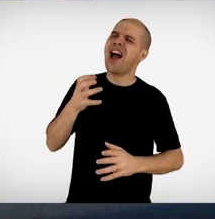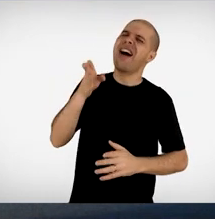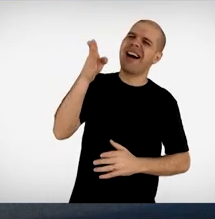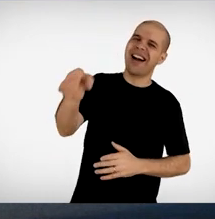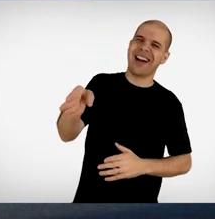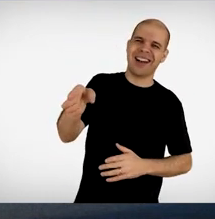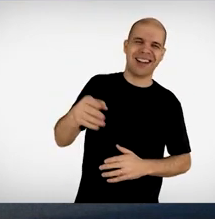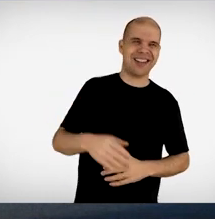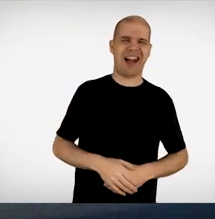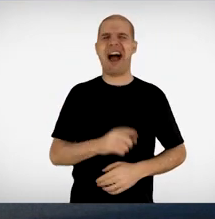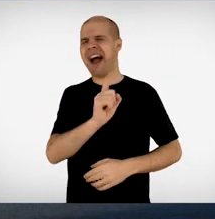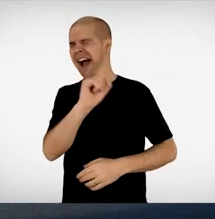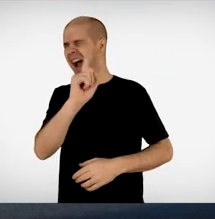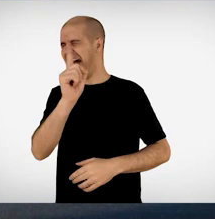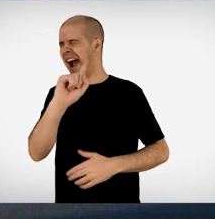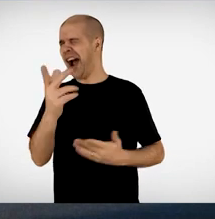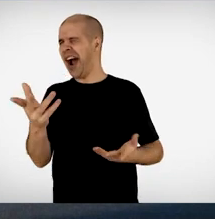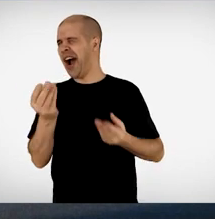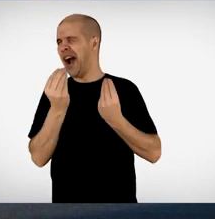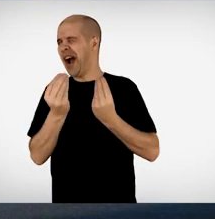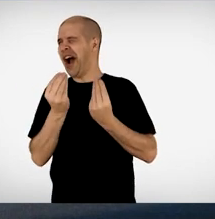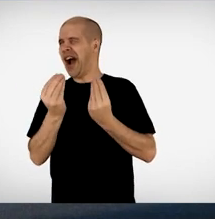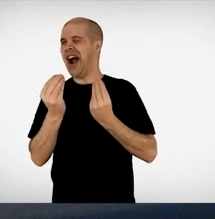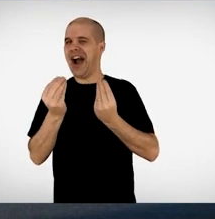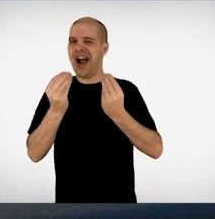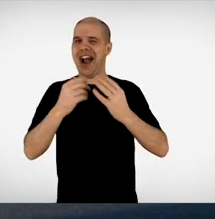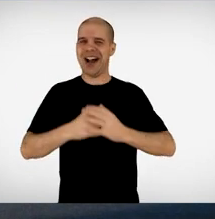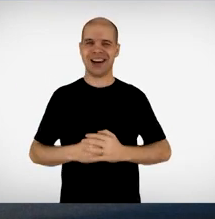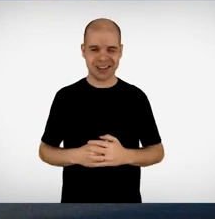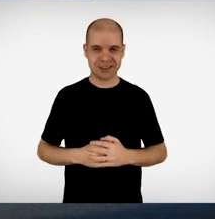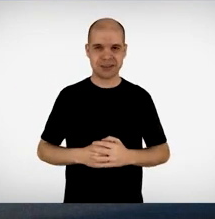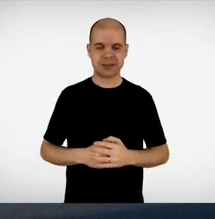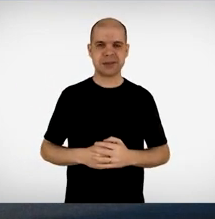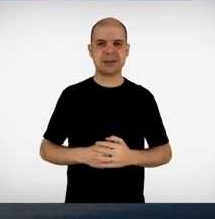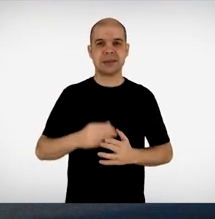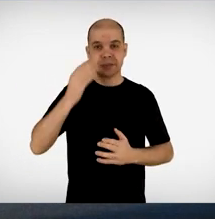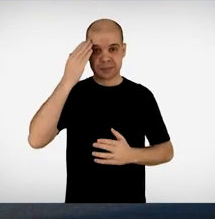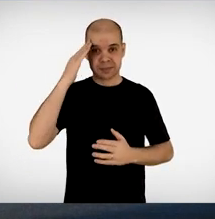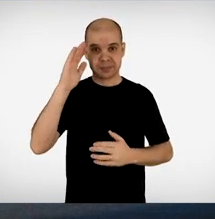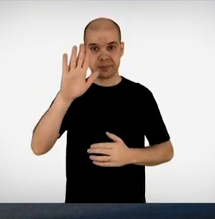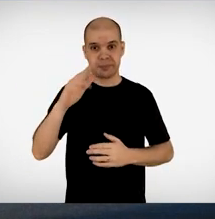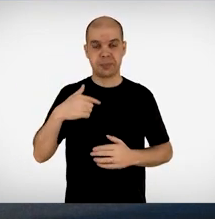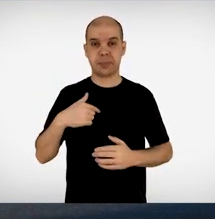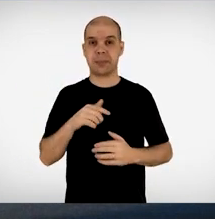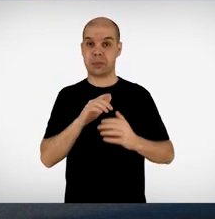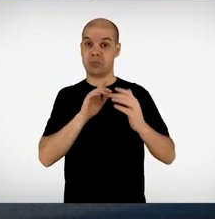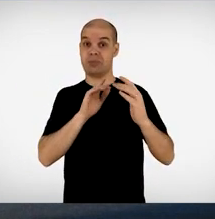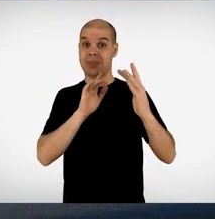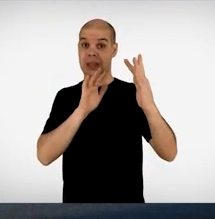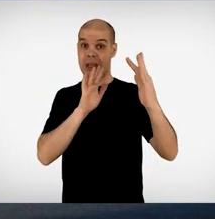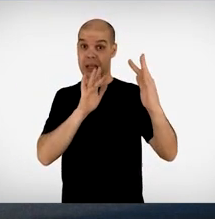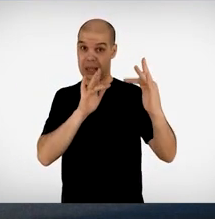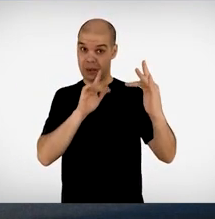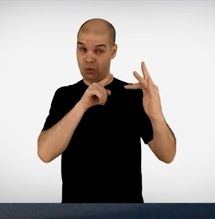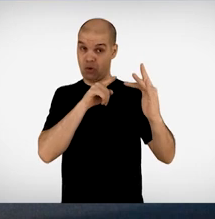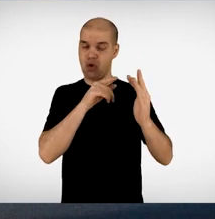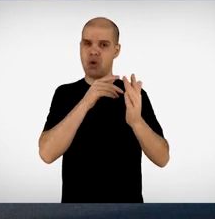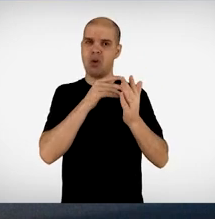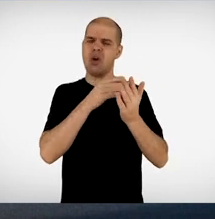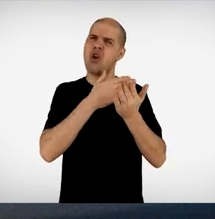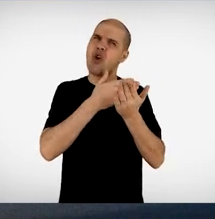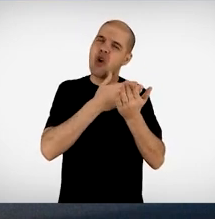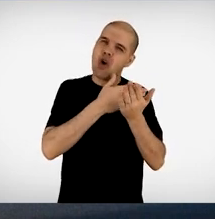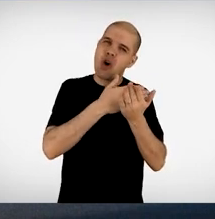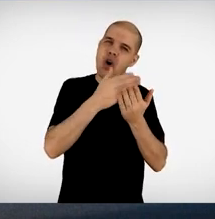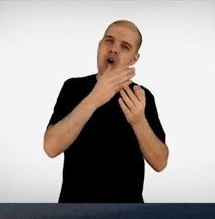Não estava nem no horário para você falar um negócio tão pesado desse. Eu só queria encerrar dizendo que isso do desejo é muito interessante, né? Eu tenho um namorado que eu estou